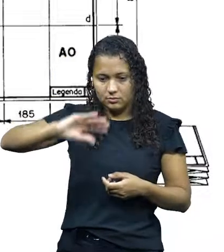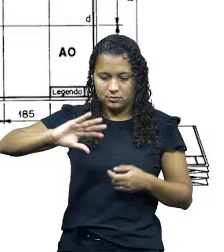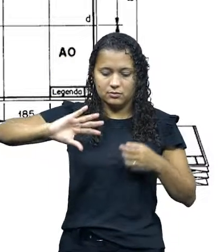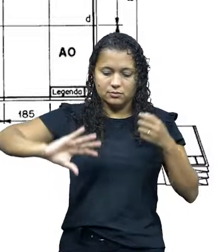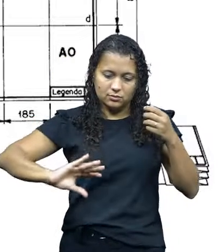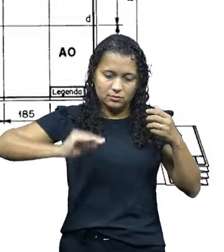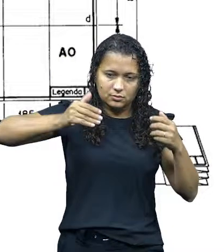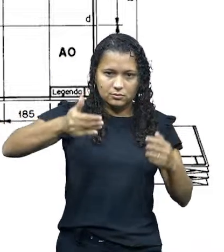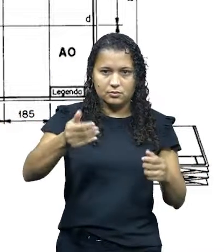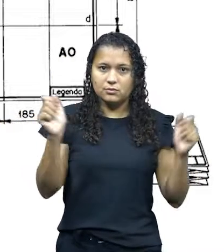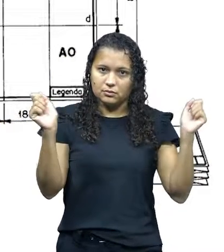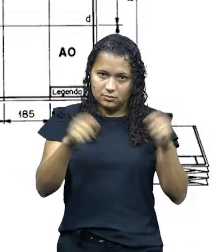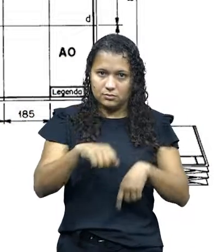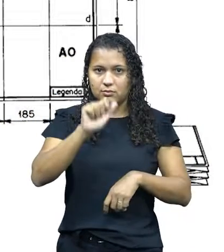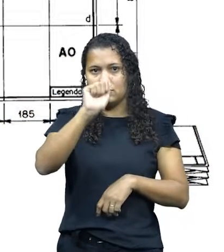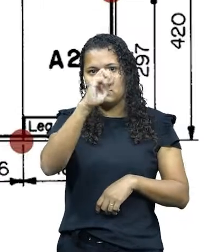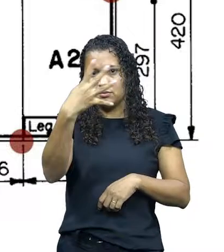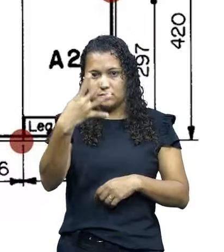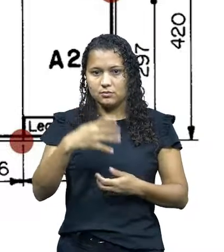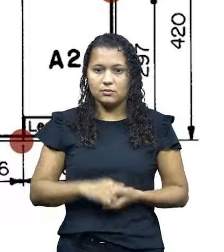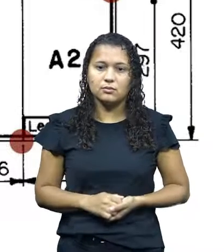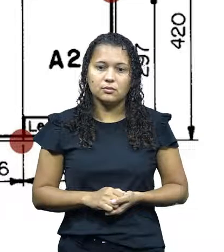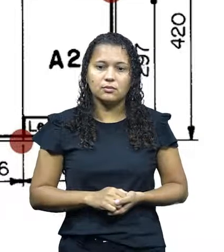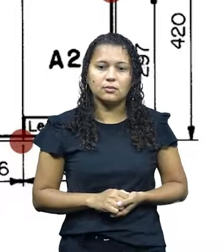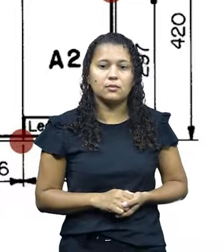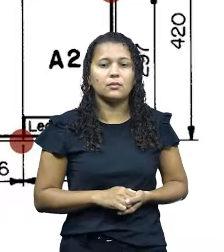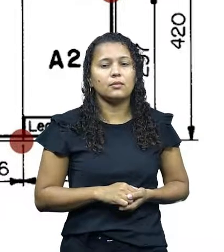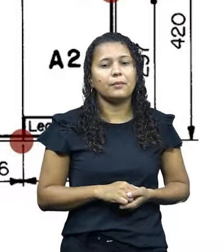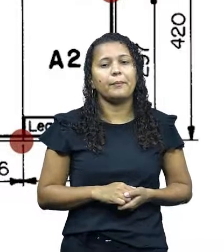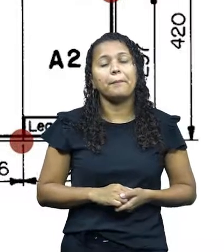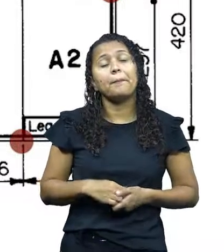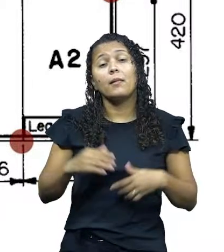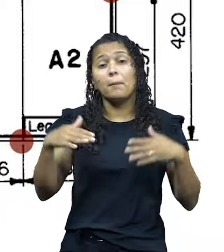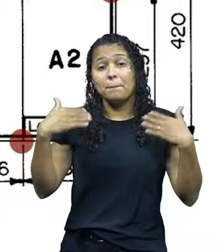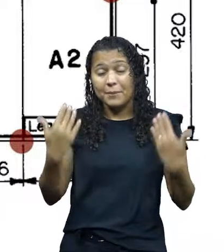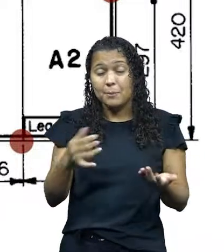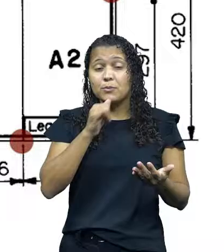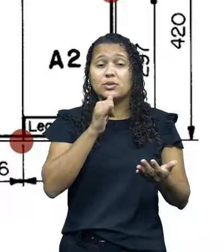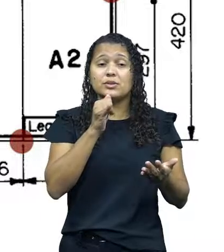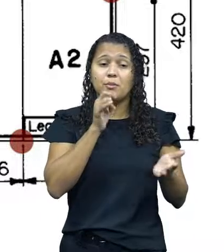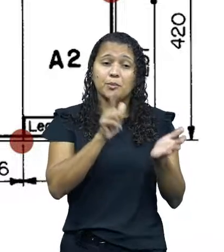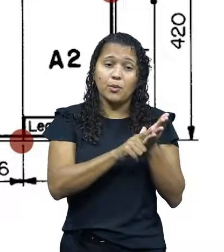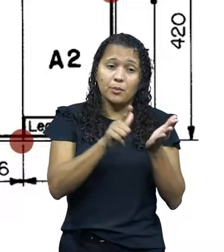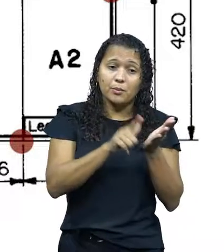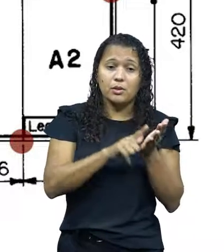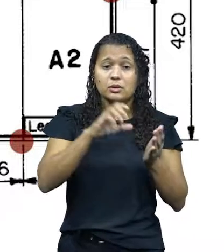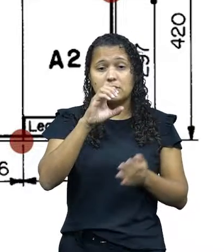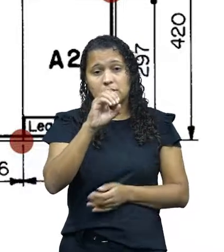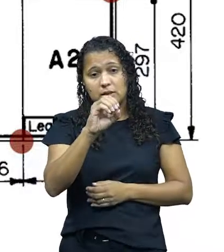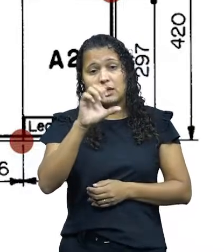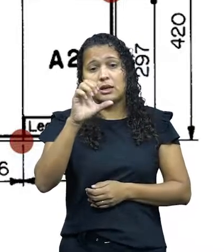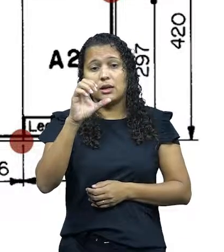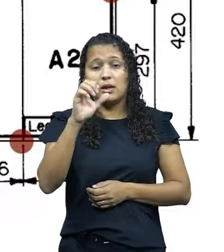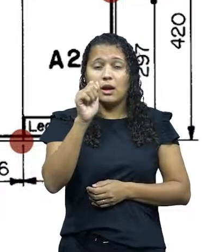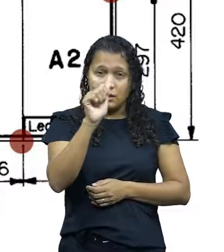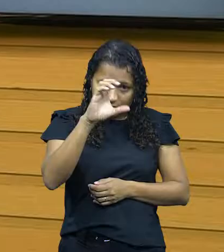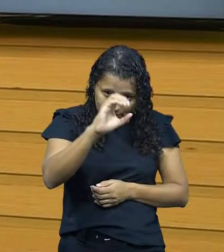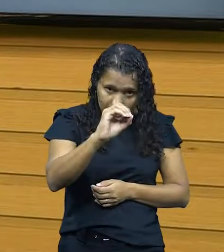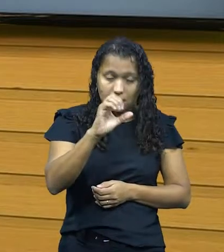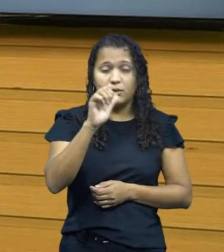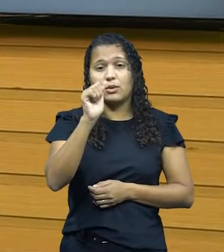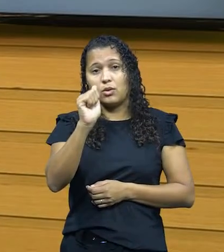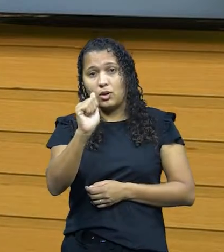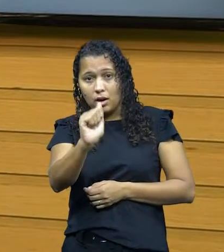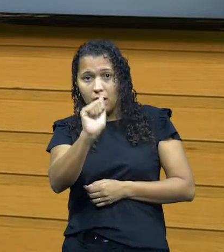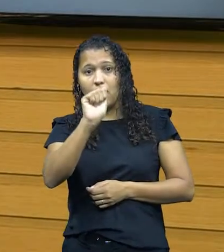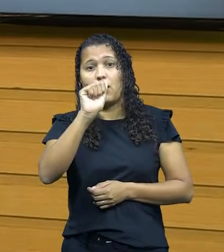gente garantir o formato A4. No caso de folhas no formato A0, A1 e A2,